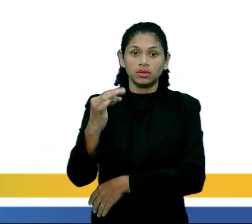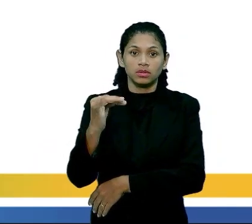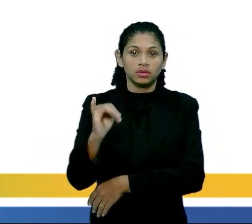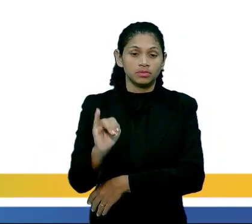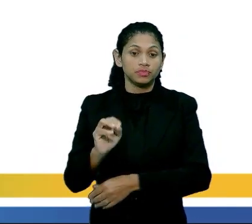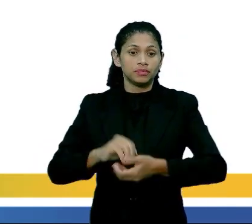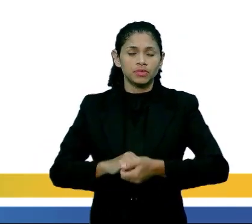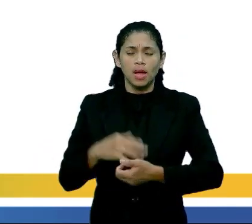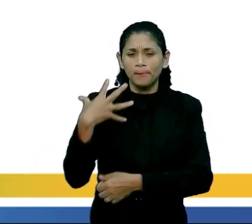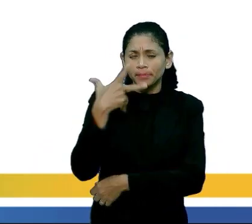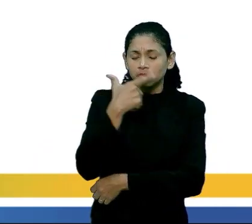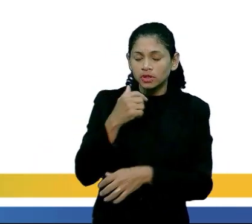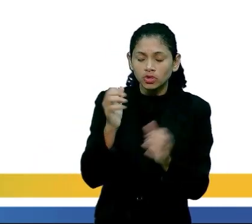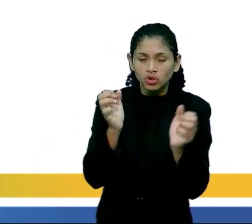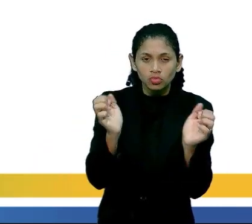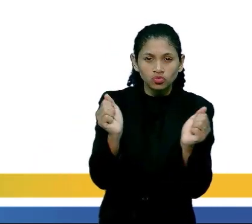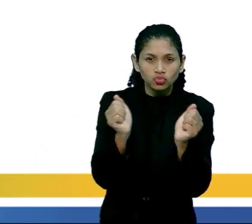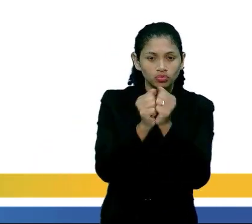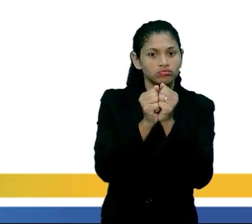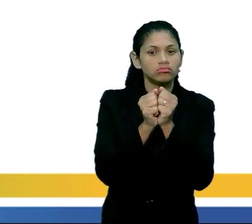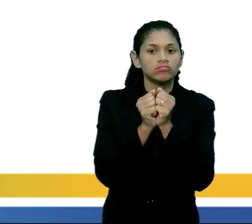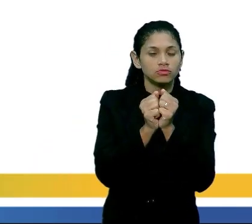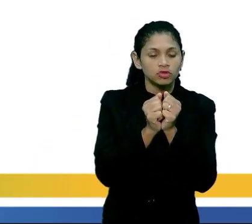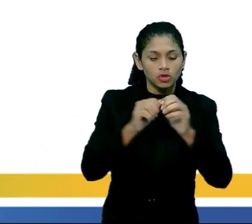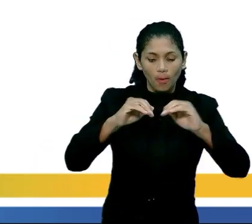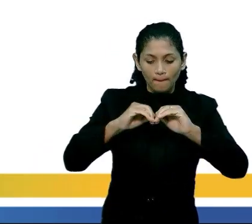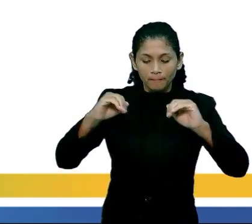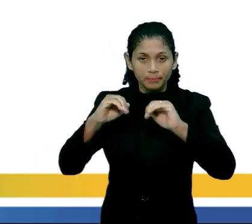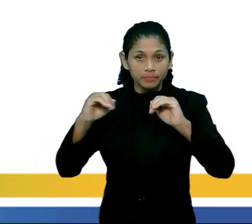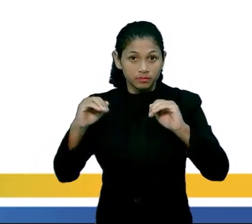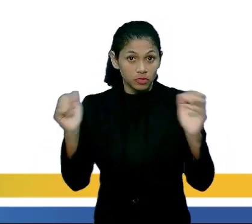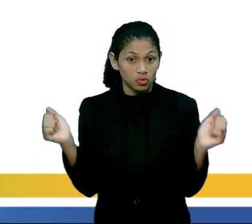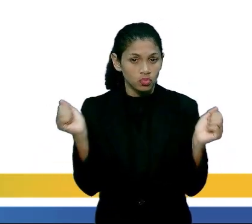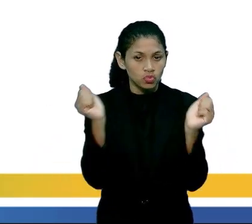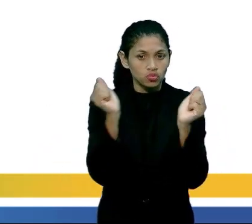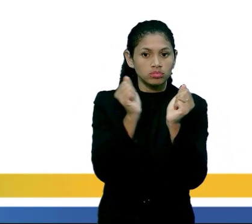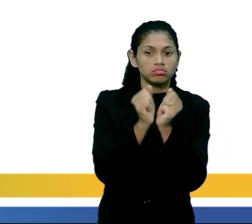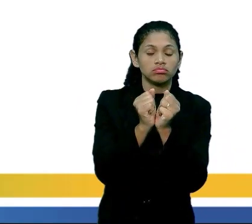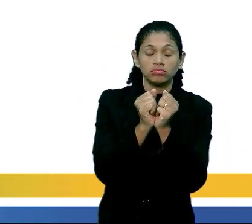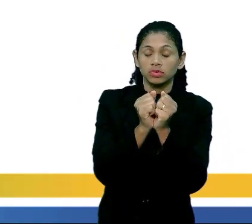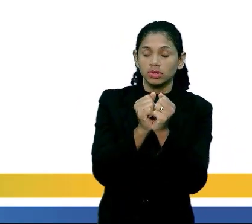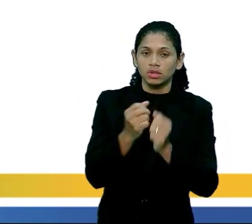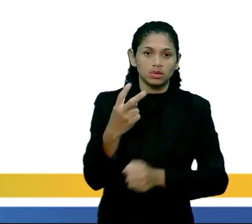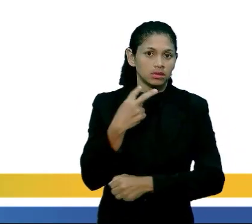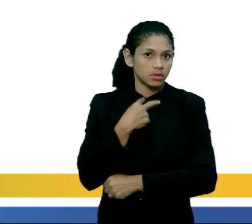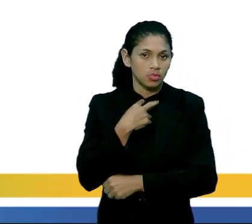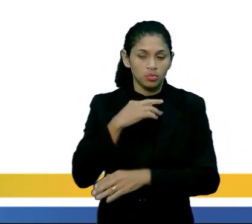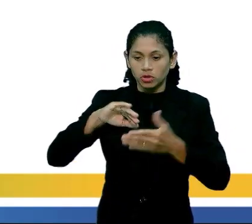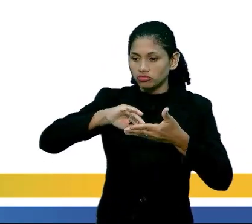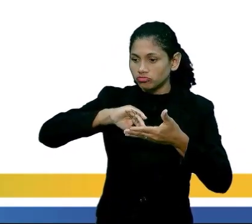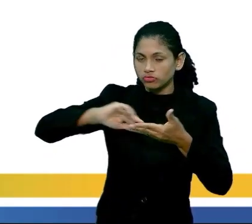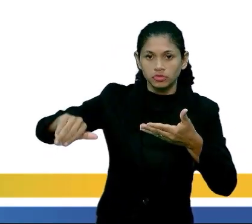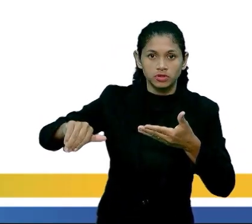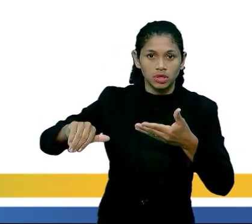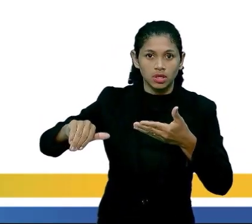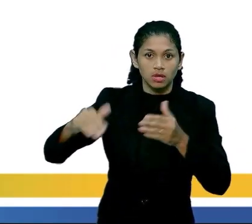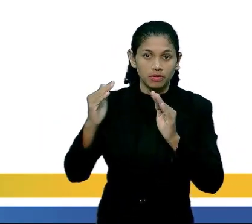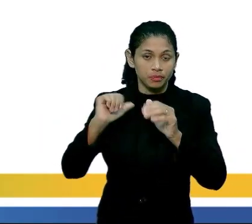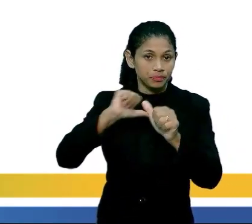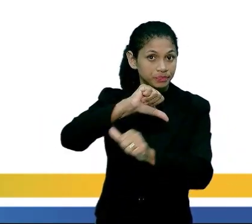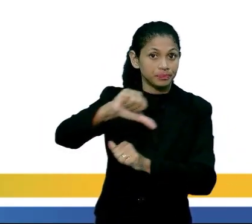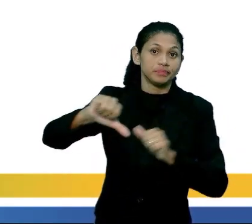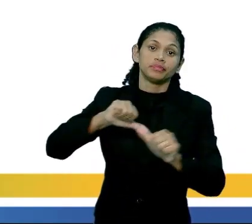das partes que, quando se harmonizam de tal forma, nada pode ser acrescentado, tirado ou alterado. Isto